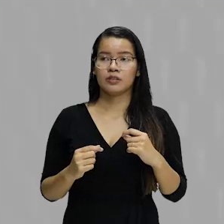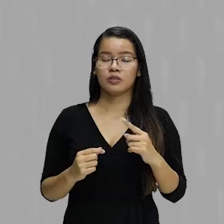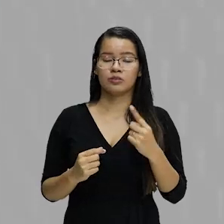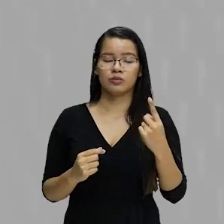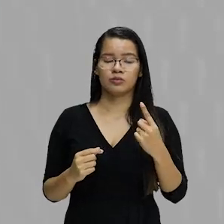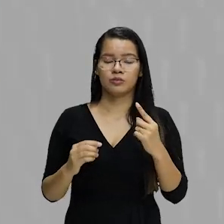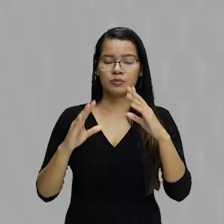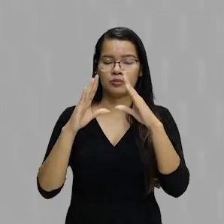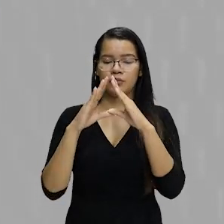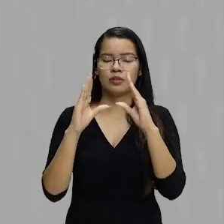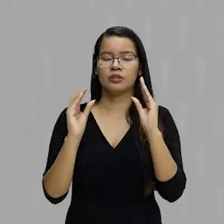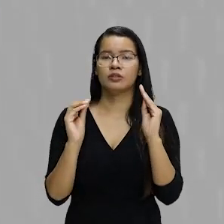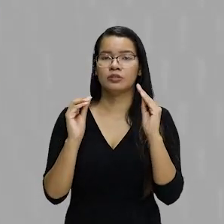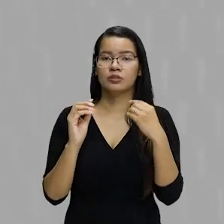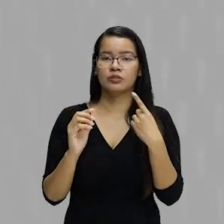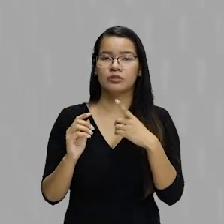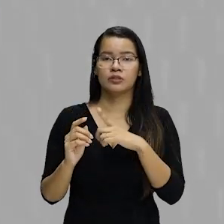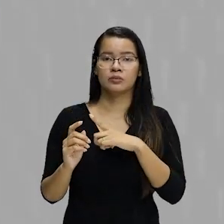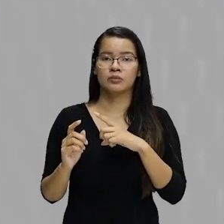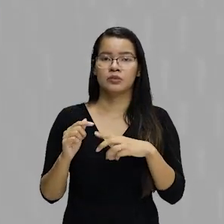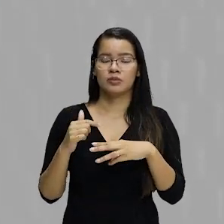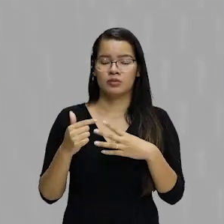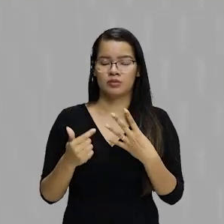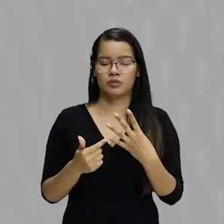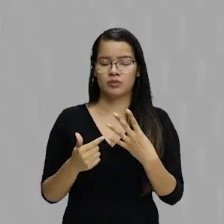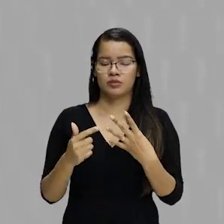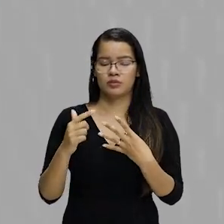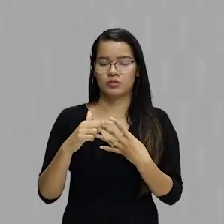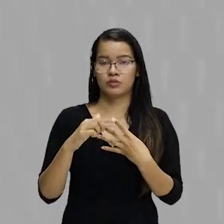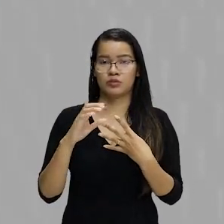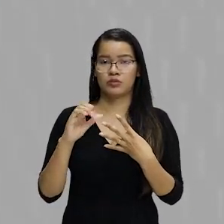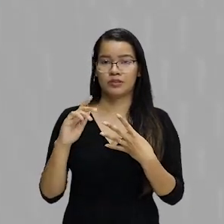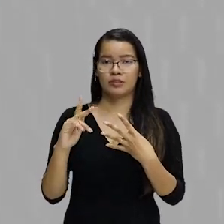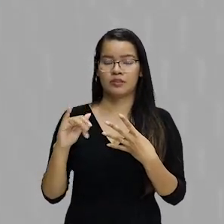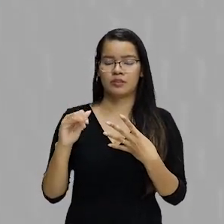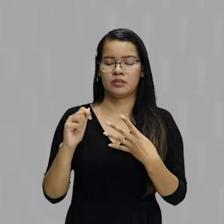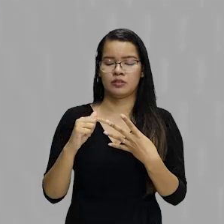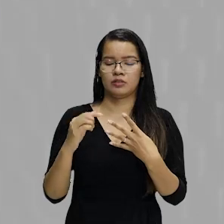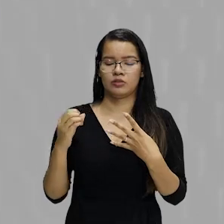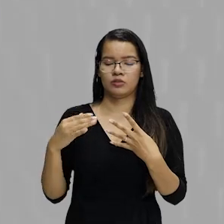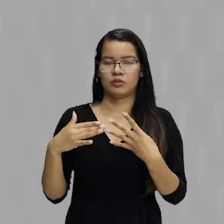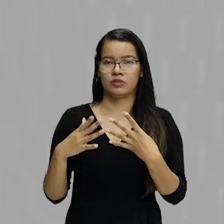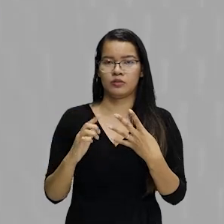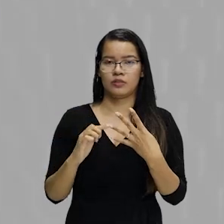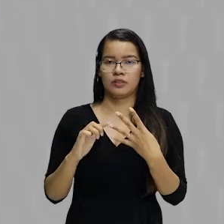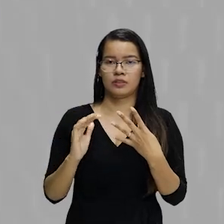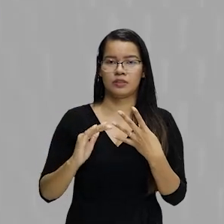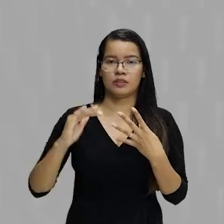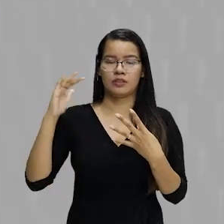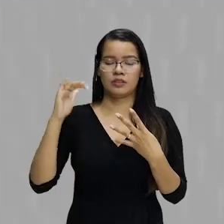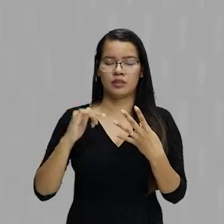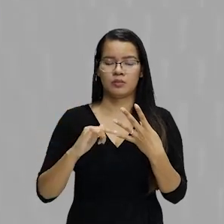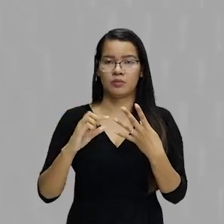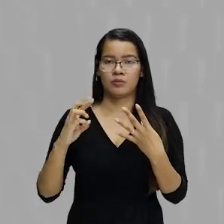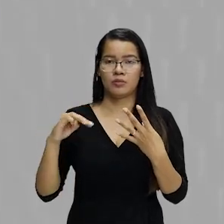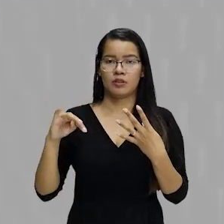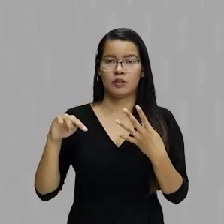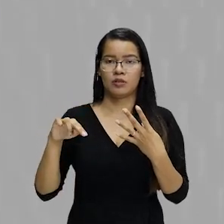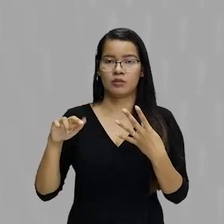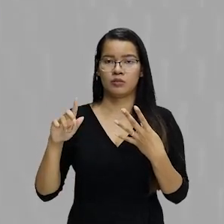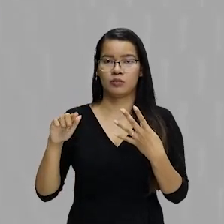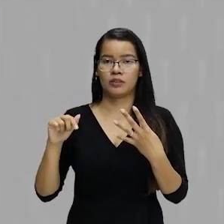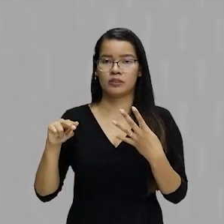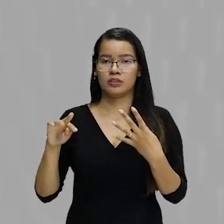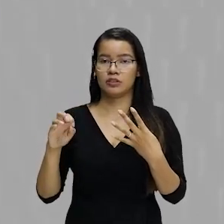temos aí as 4 fases, né? A lua cheia, a lua nova, o crescente e o minguante. Não necessariamente